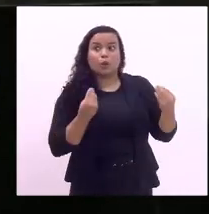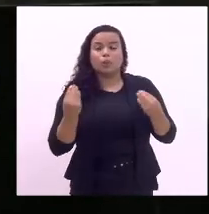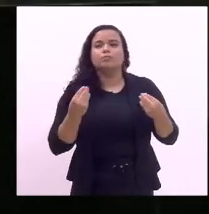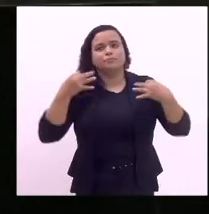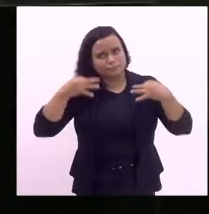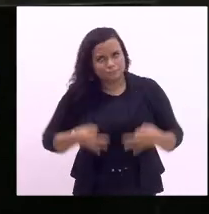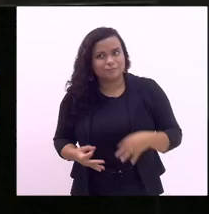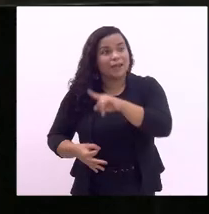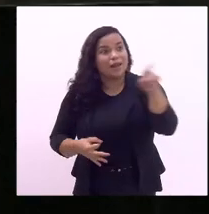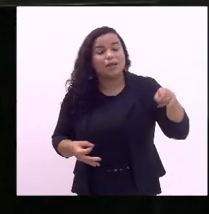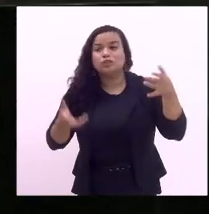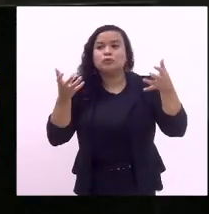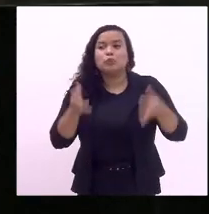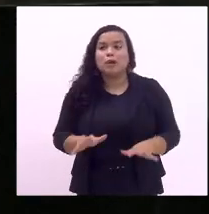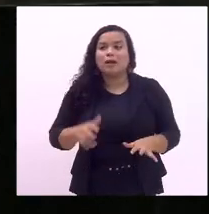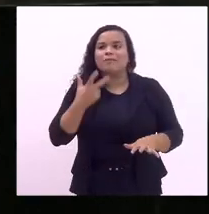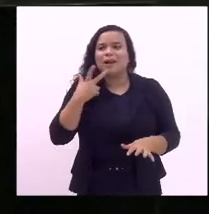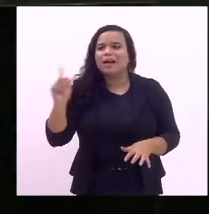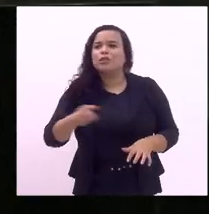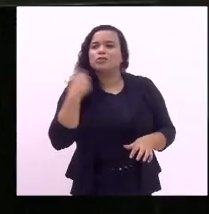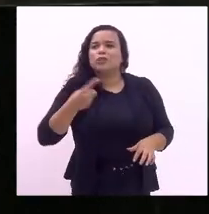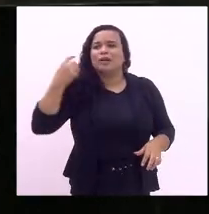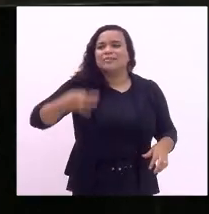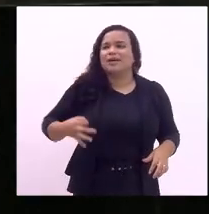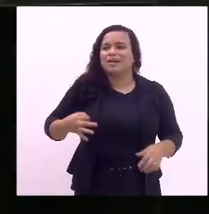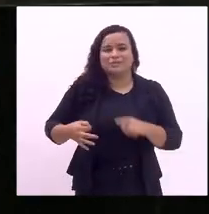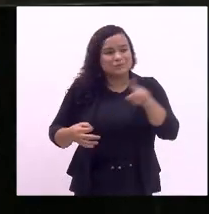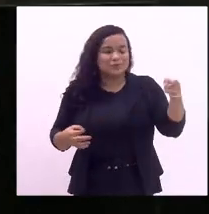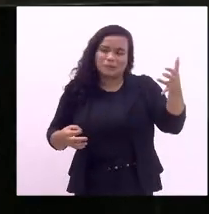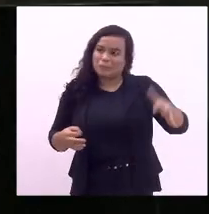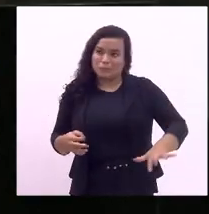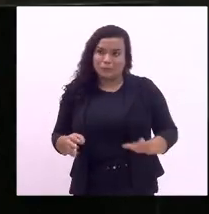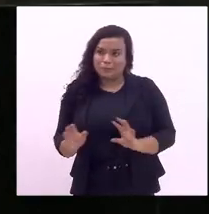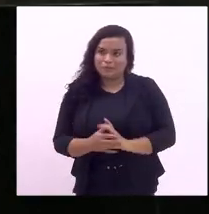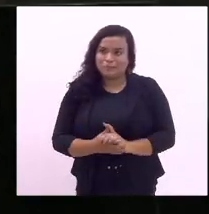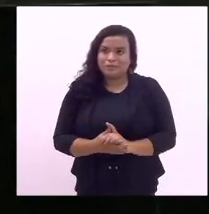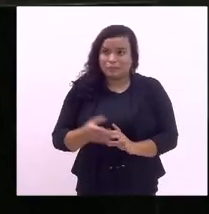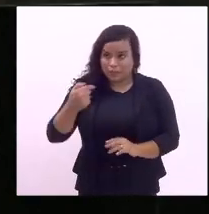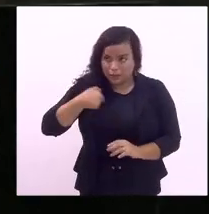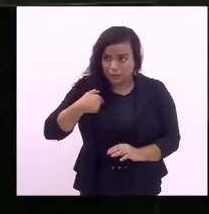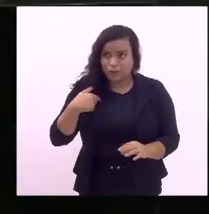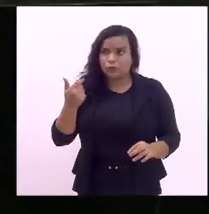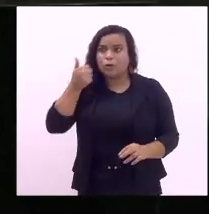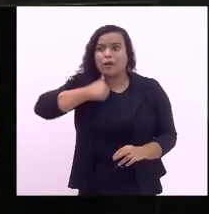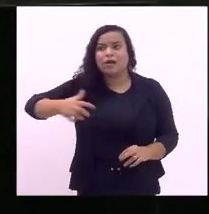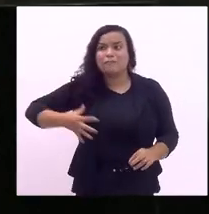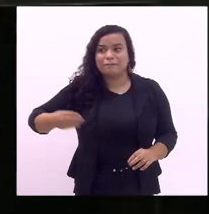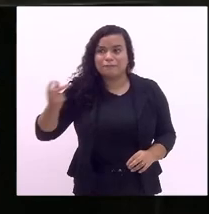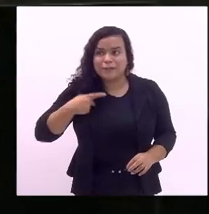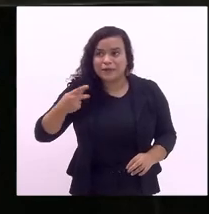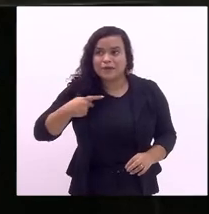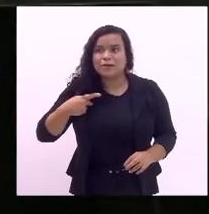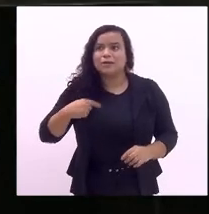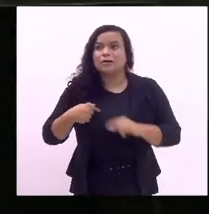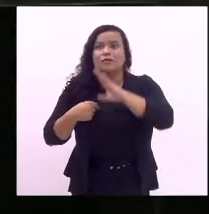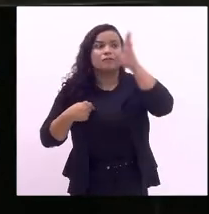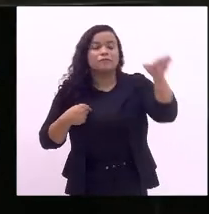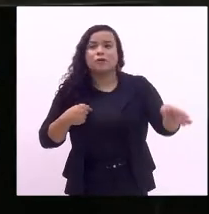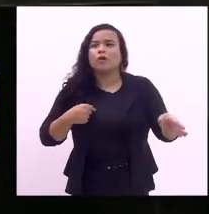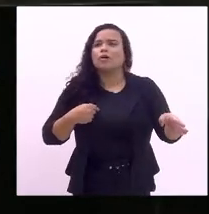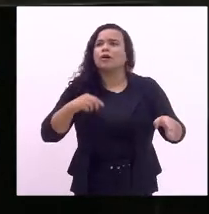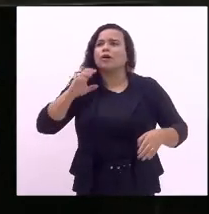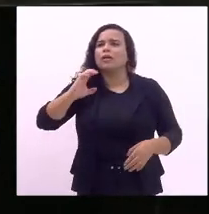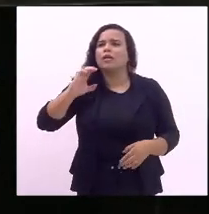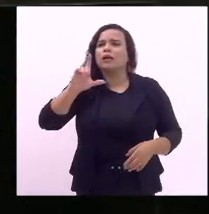temos razão. Eu quero dizer que eu, minha filha, estivemos no clube, no